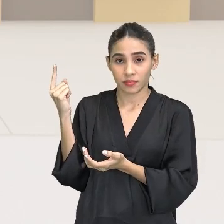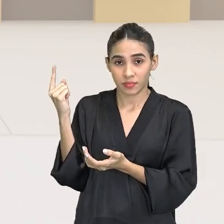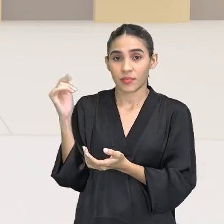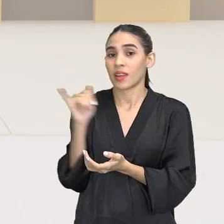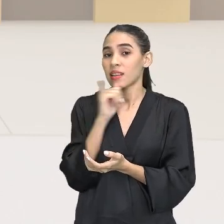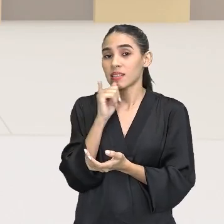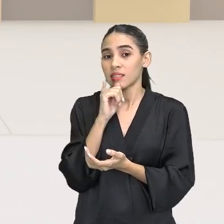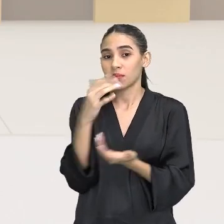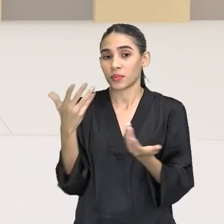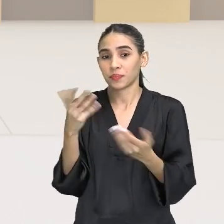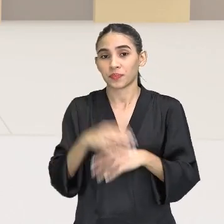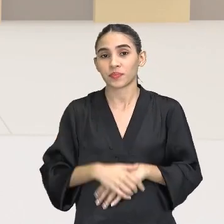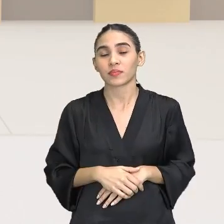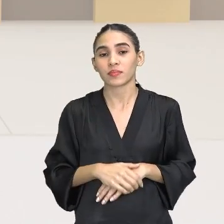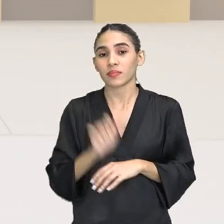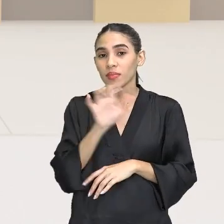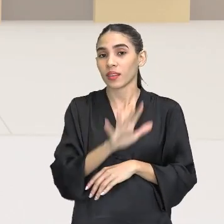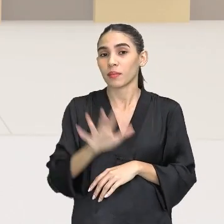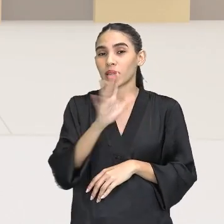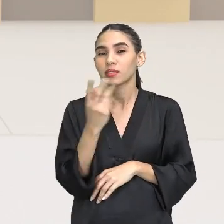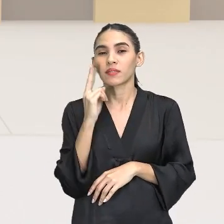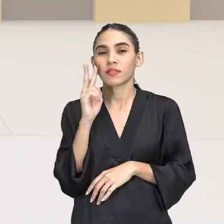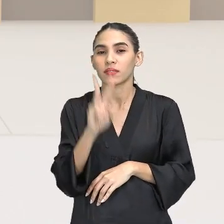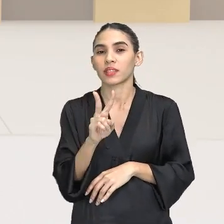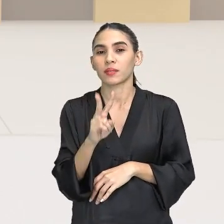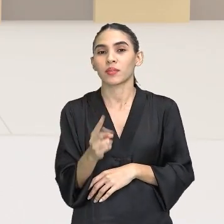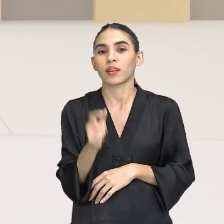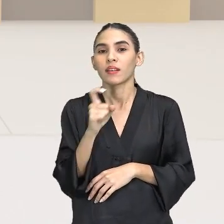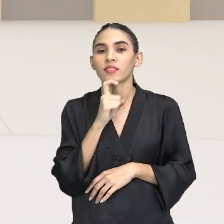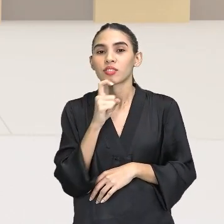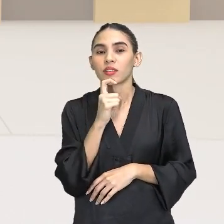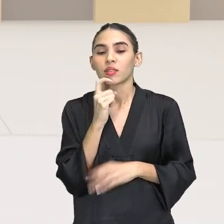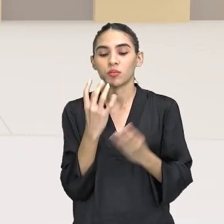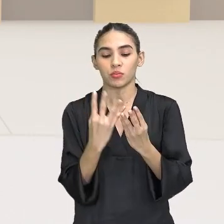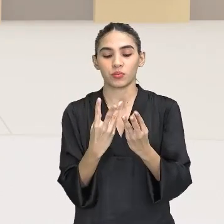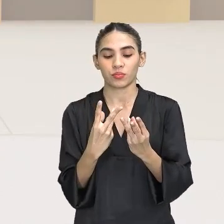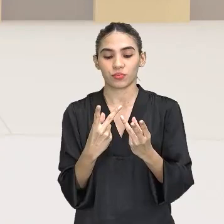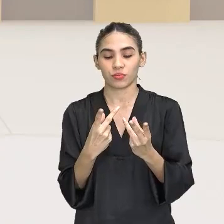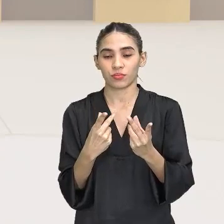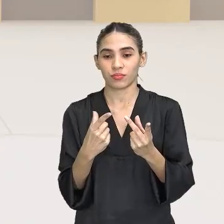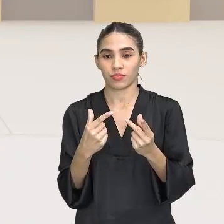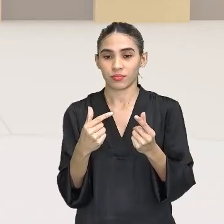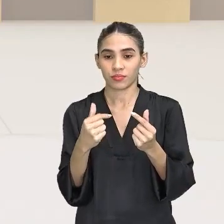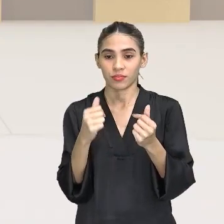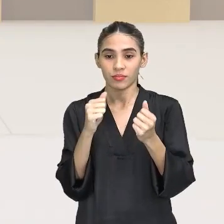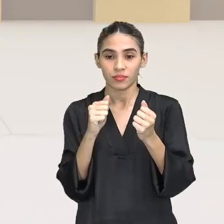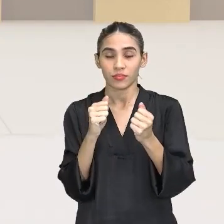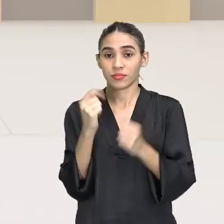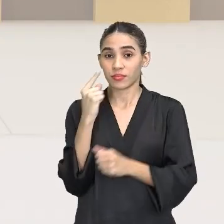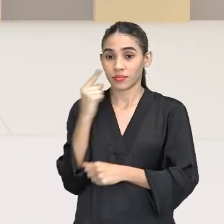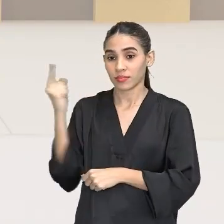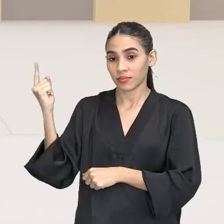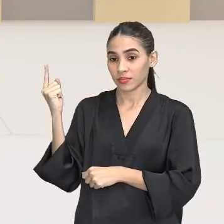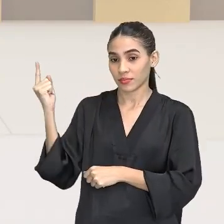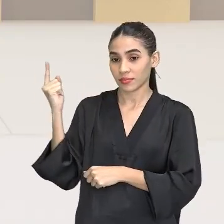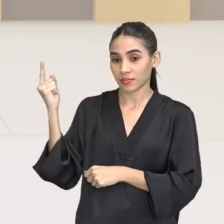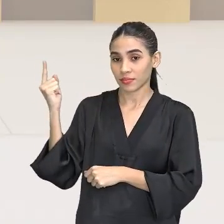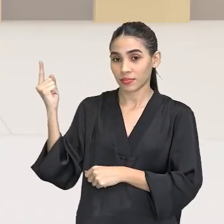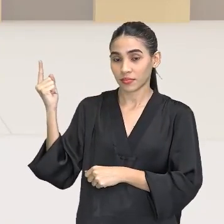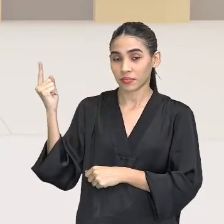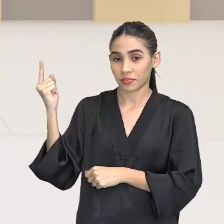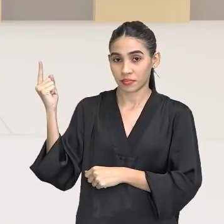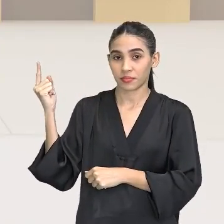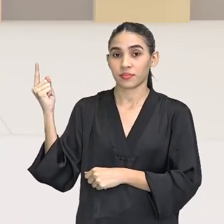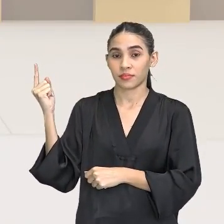Como por exemplo aquela imagem onde a gente observou ali o derretimento, né, das calotas polares, por exemplo, né? Como a gente pode observar